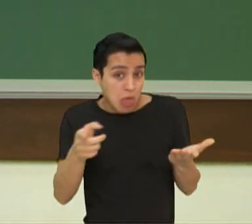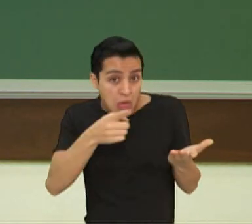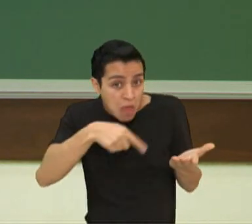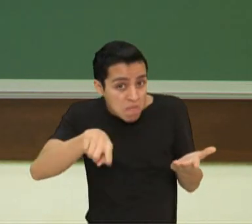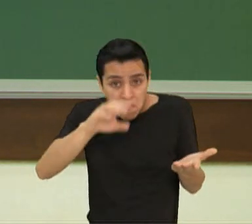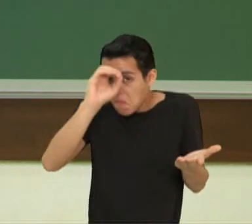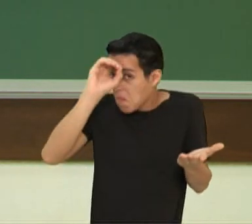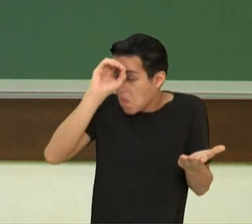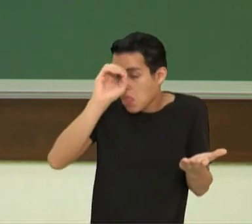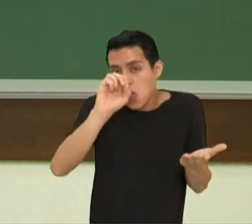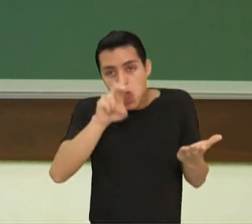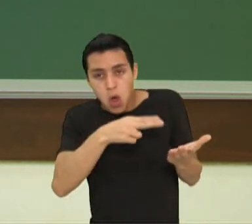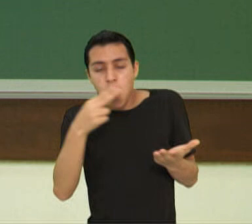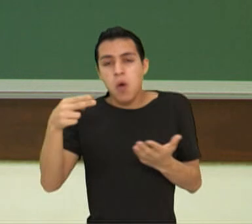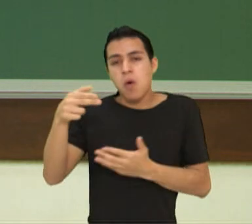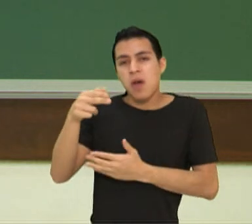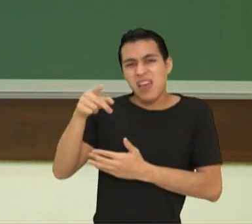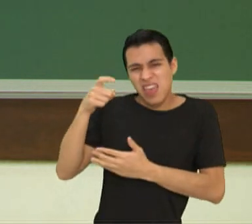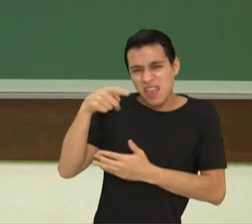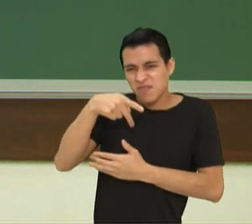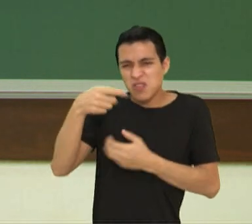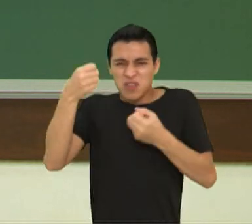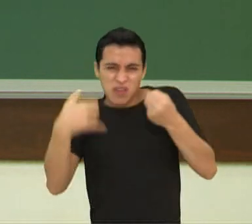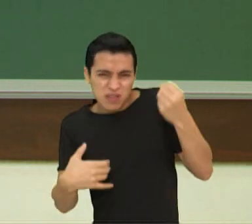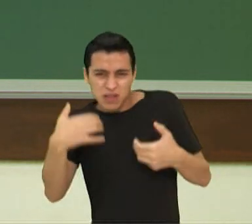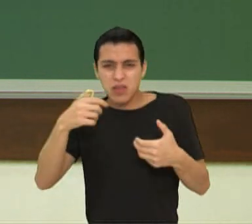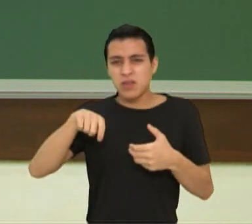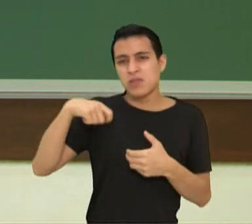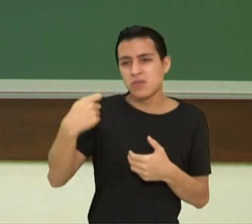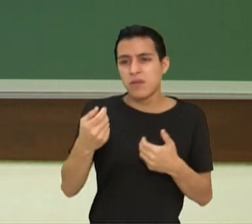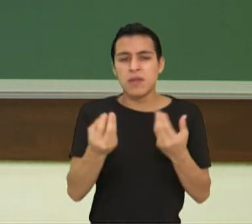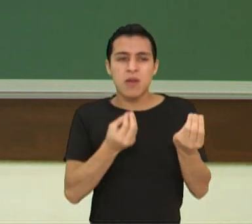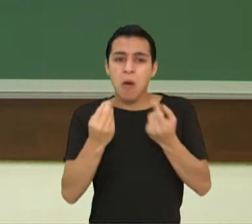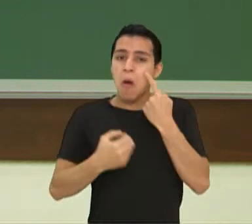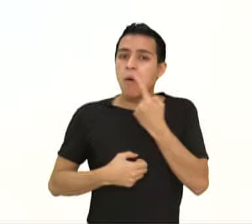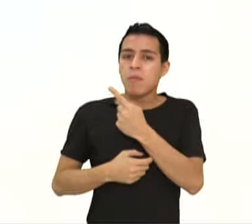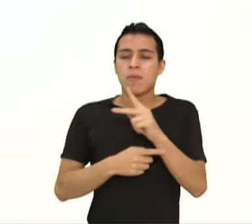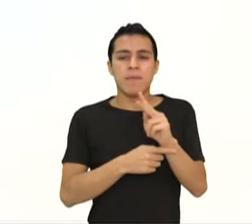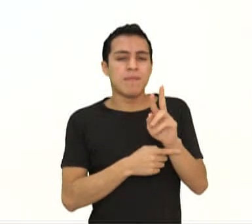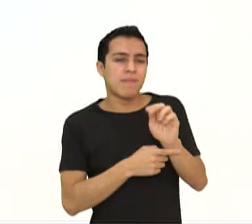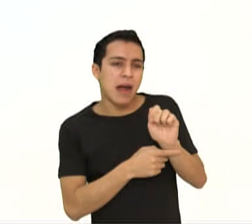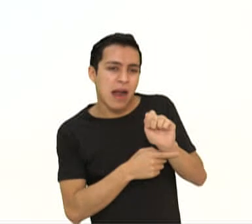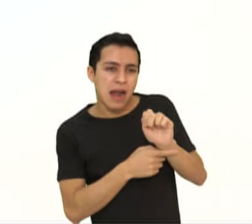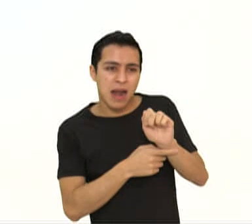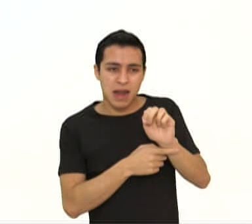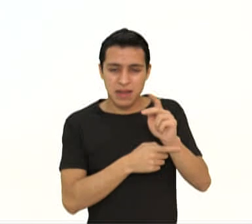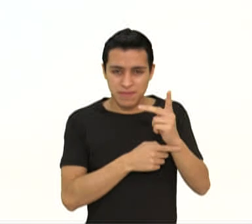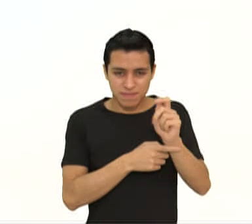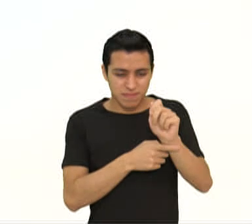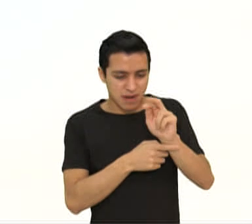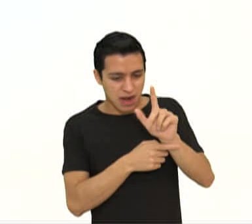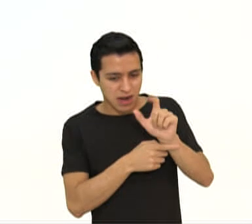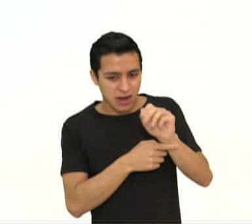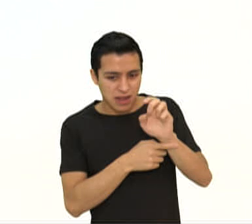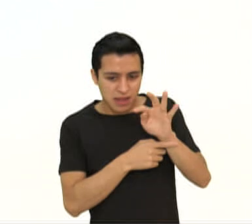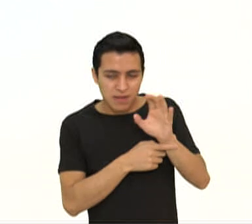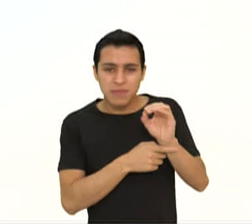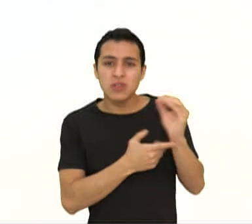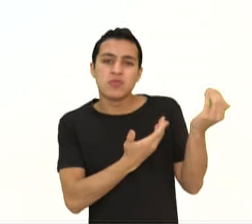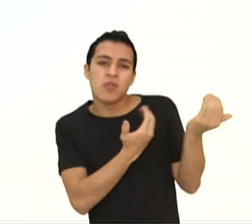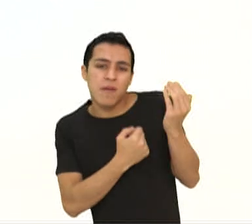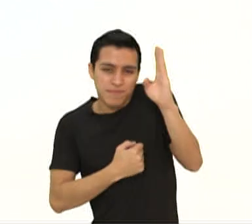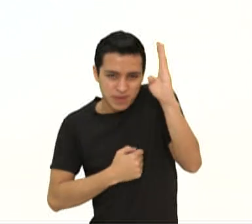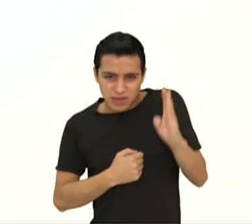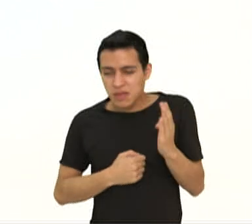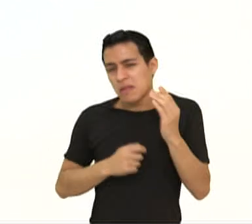já viram ou se o professor Luiz já comentou sobre o Parlamento Jovem Brasileiro. É um programinha, depois vocês acessem os slides e cliquem